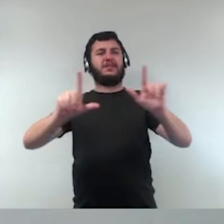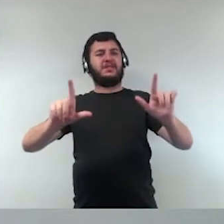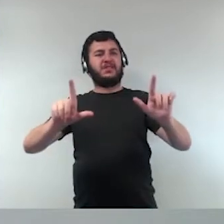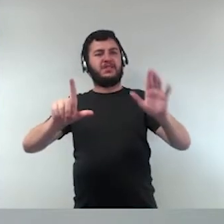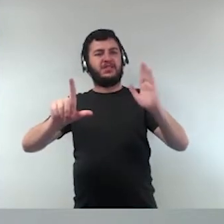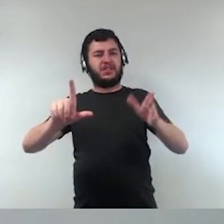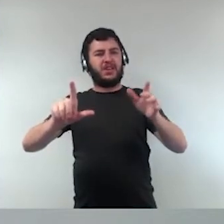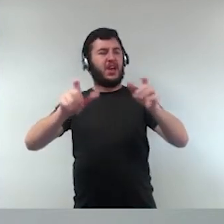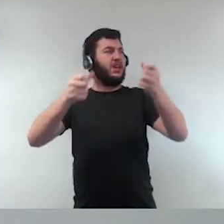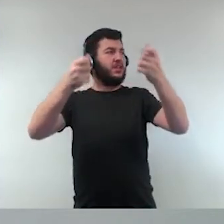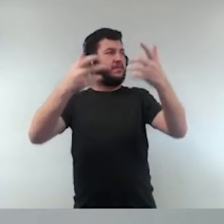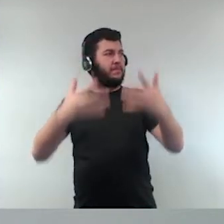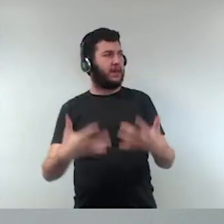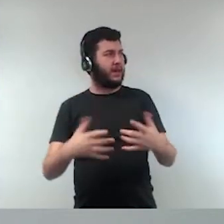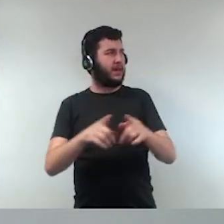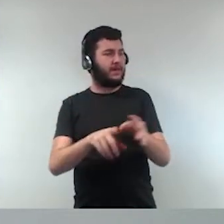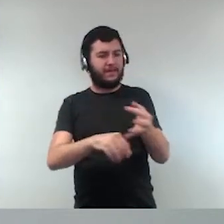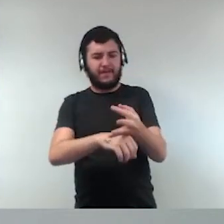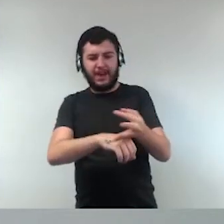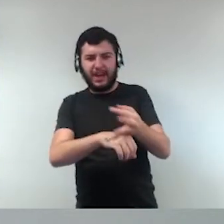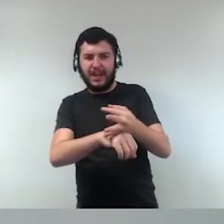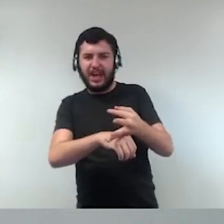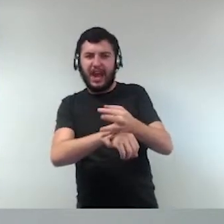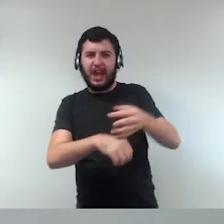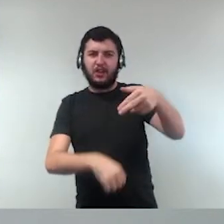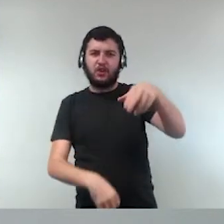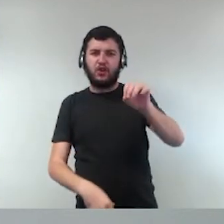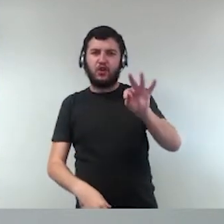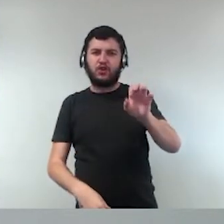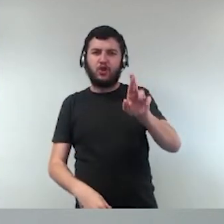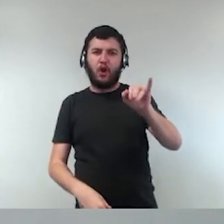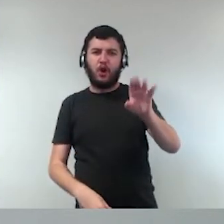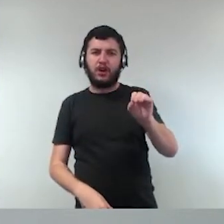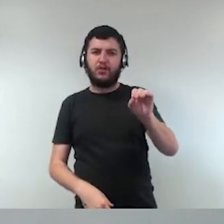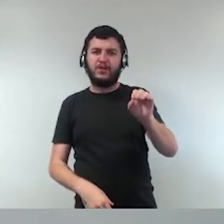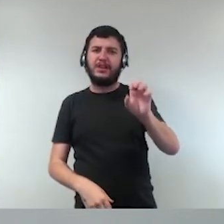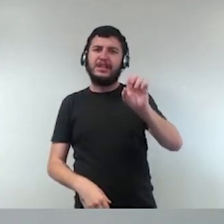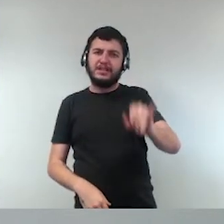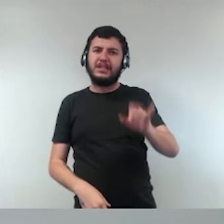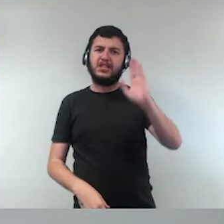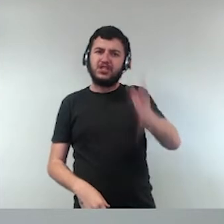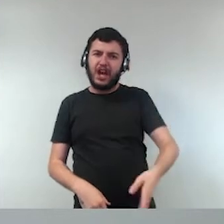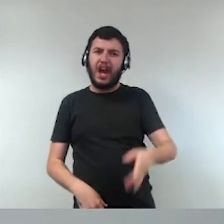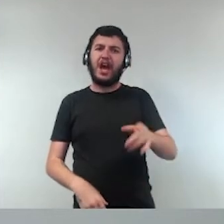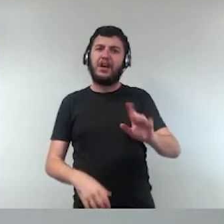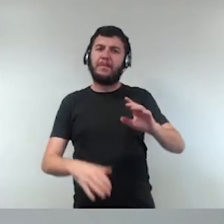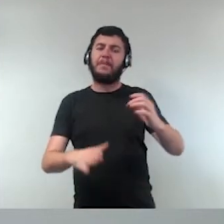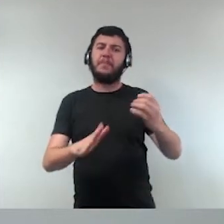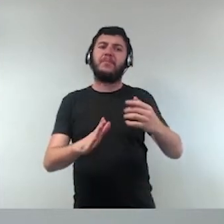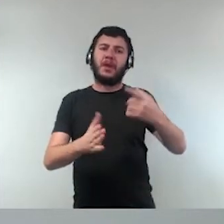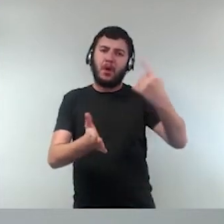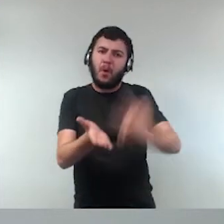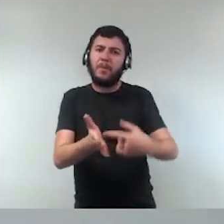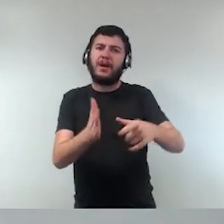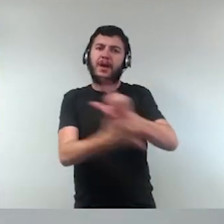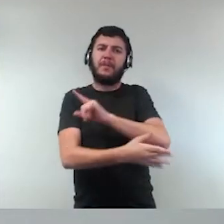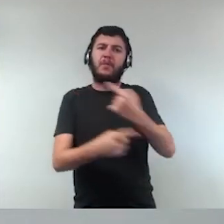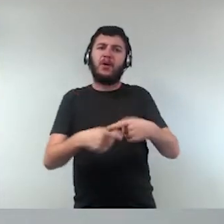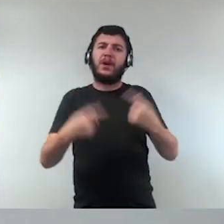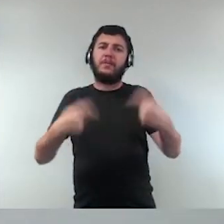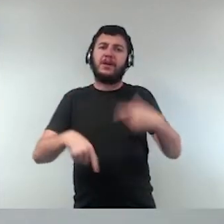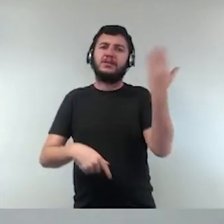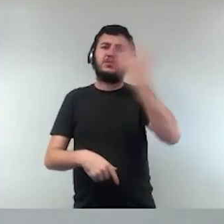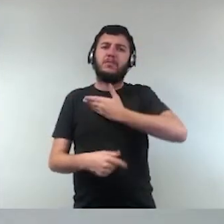eu deveria, então, comprová-lo? Então, nós temos que ter, de fato, muita cautela quanto à contagem dos prazos e à comprovação